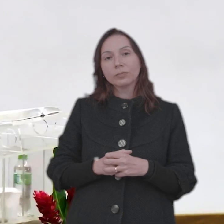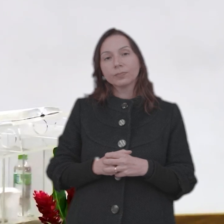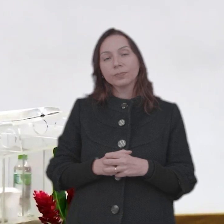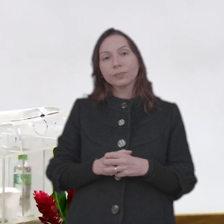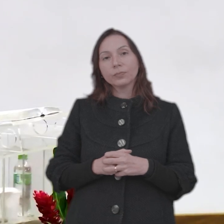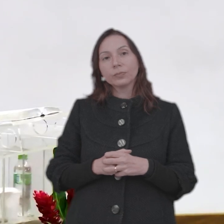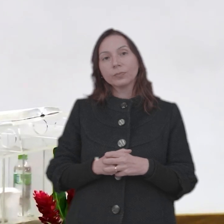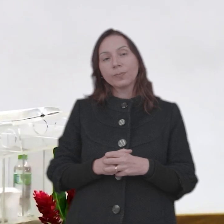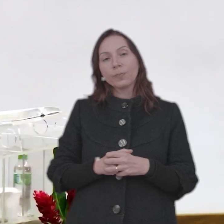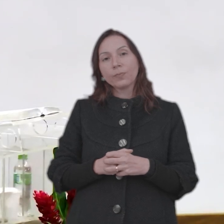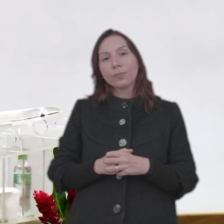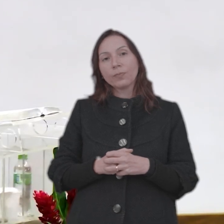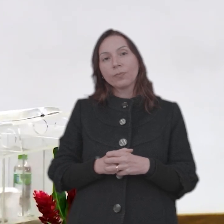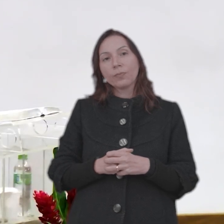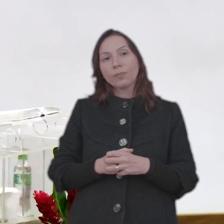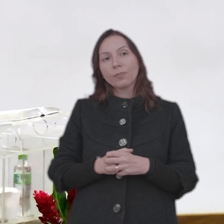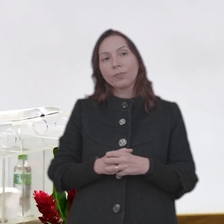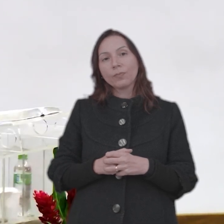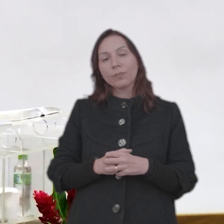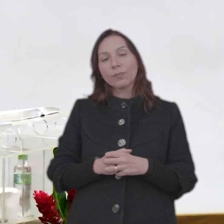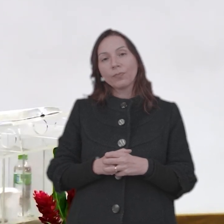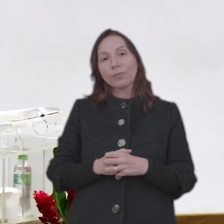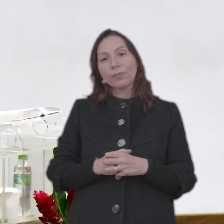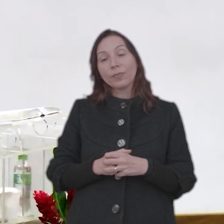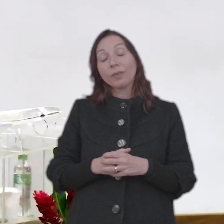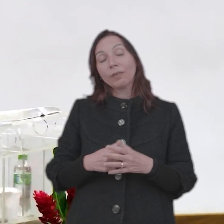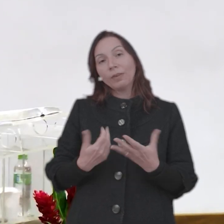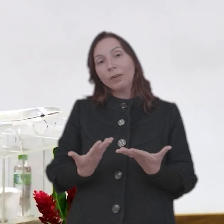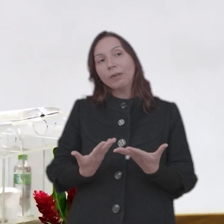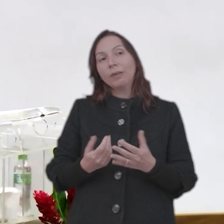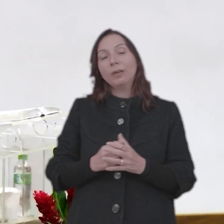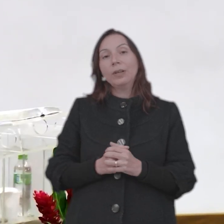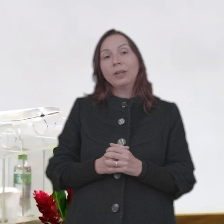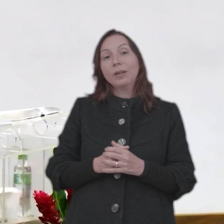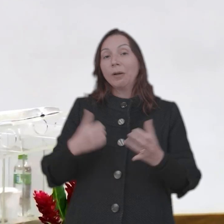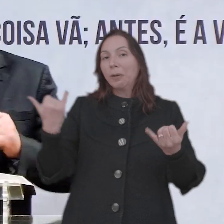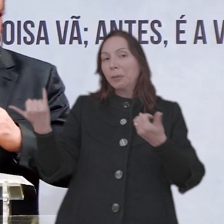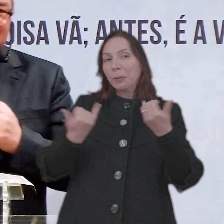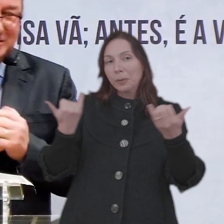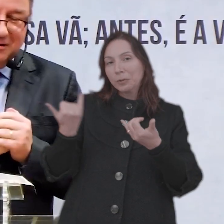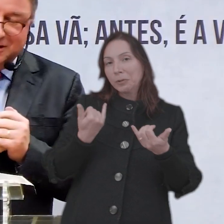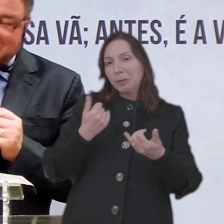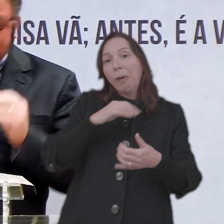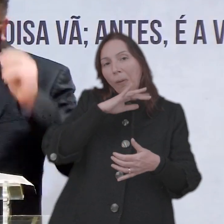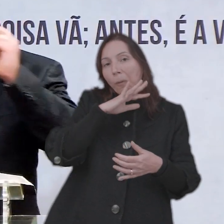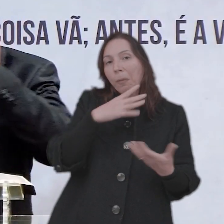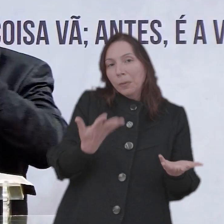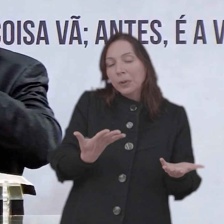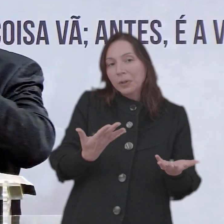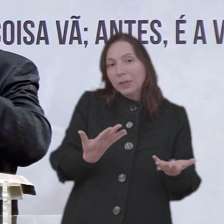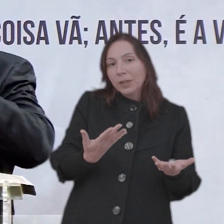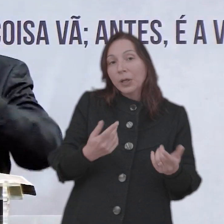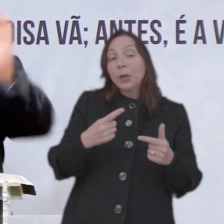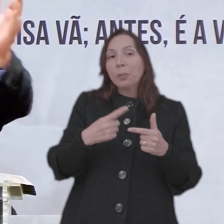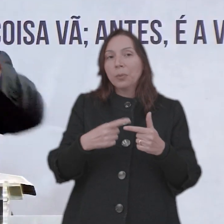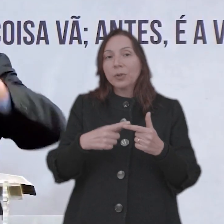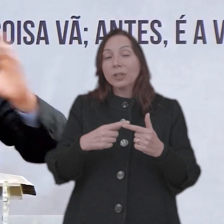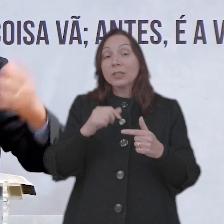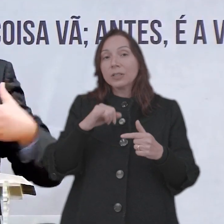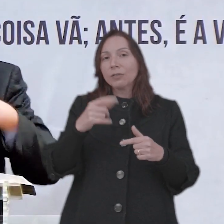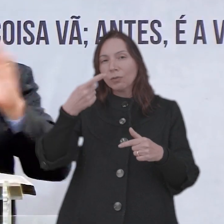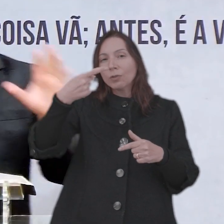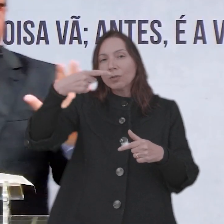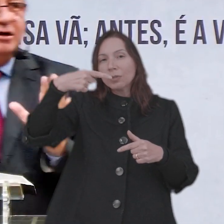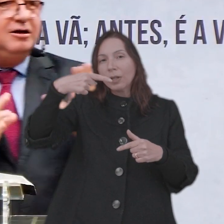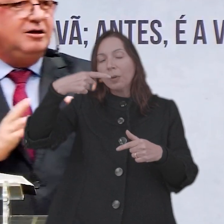E as notícias não são muito boas para você nem para mim. Certo? Porque quando você vai para o cardiologista fazer